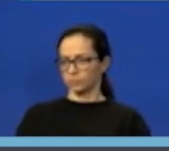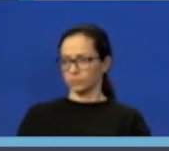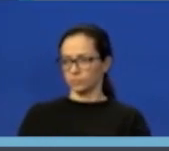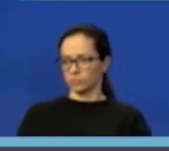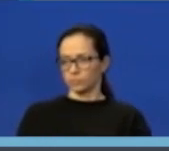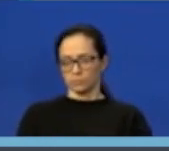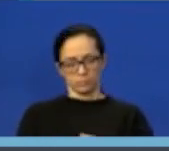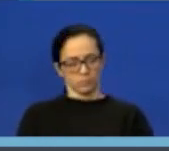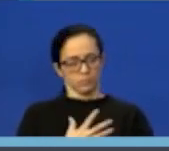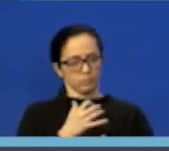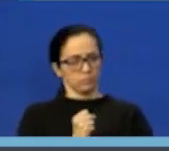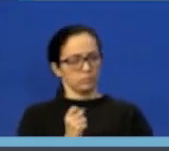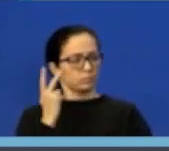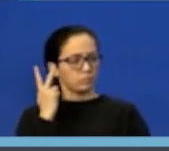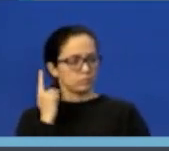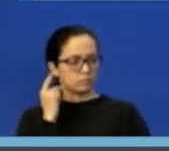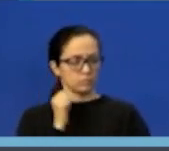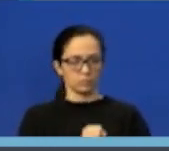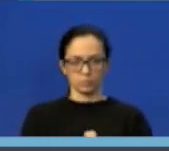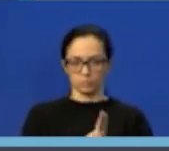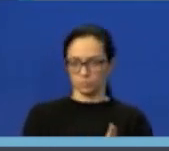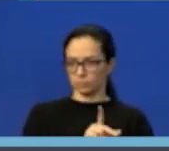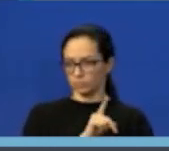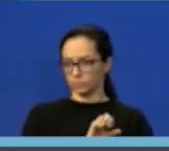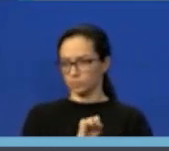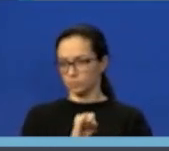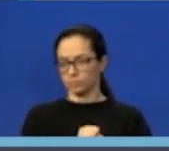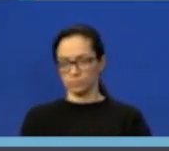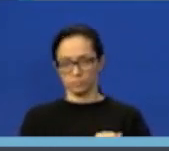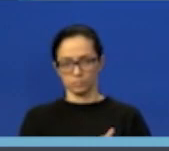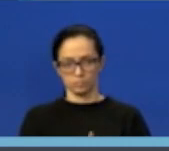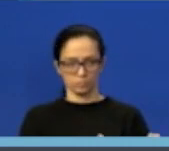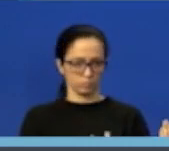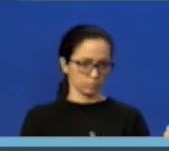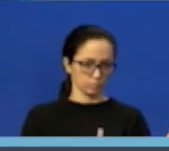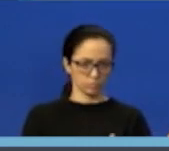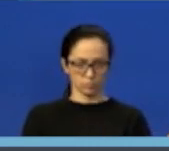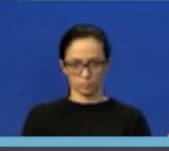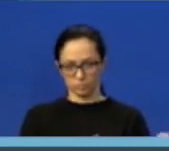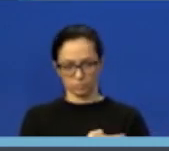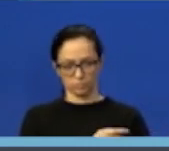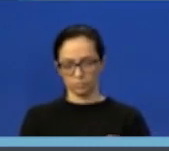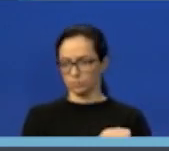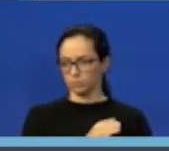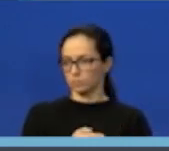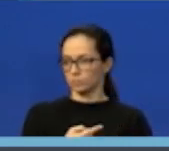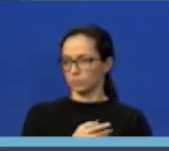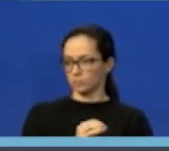pressão normal de abertura do líquor, que em crianças jovens varia de 10 a 100.